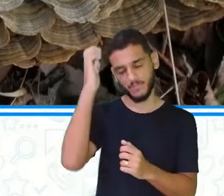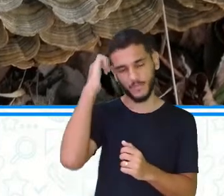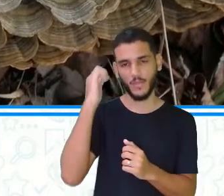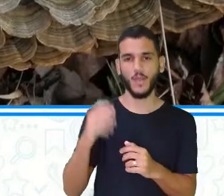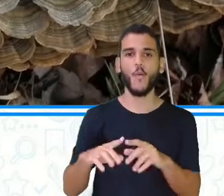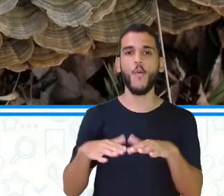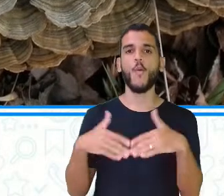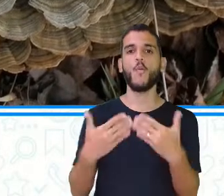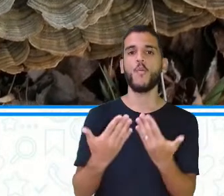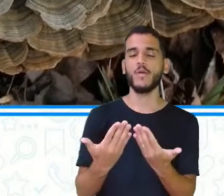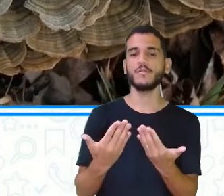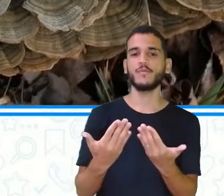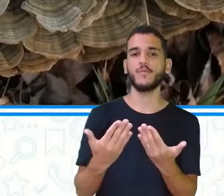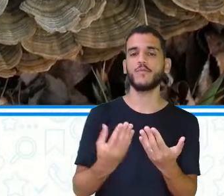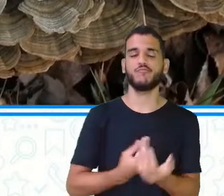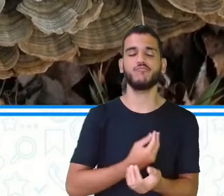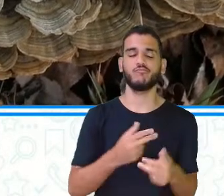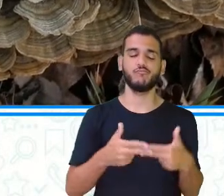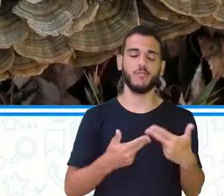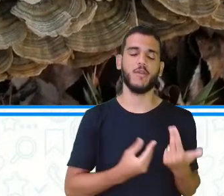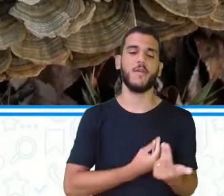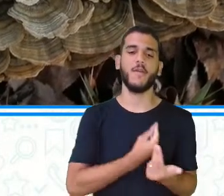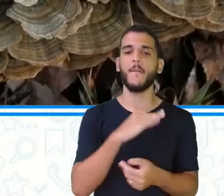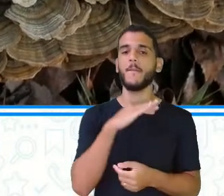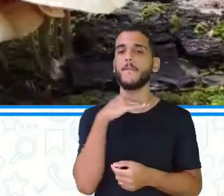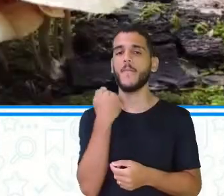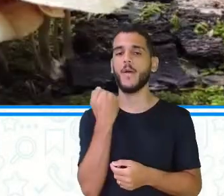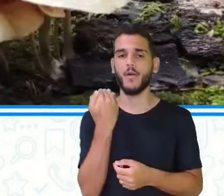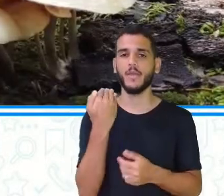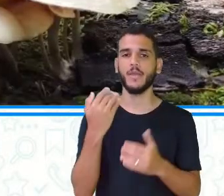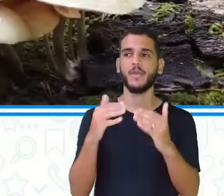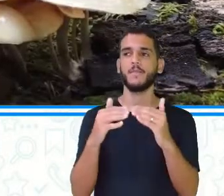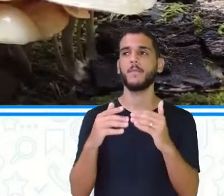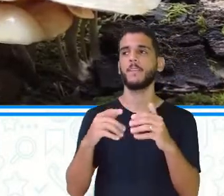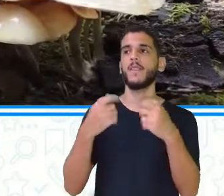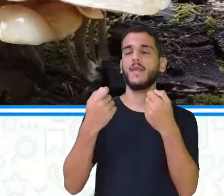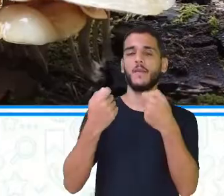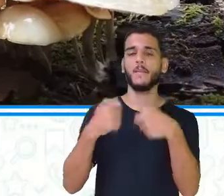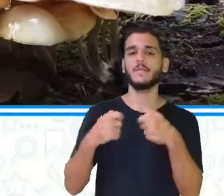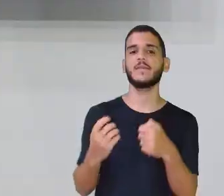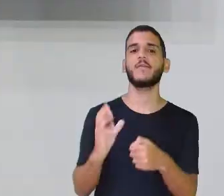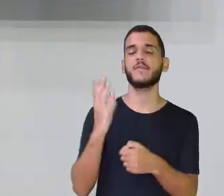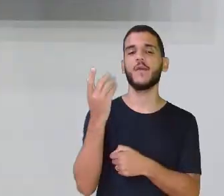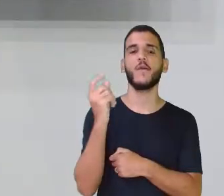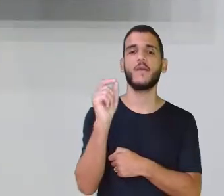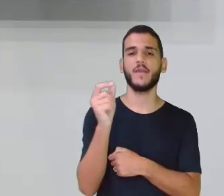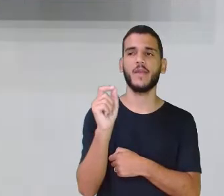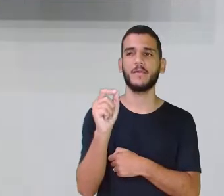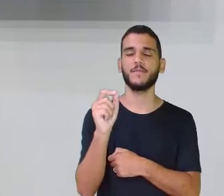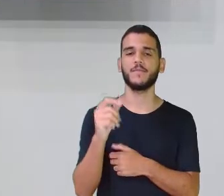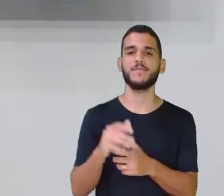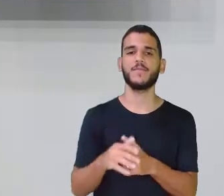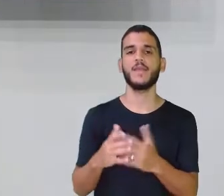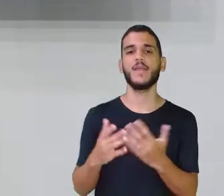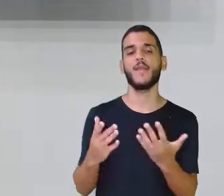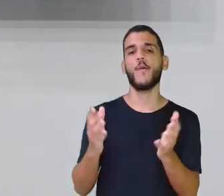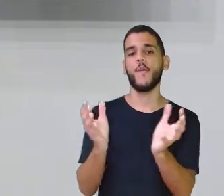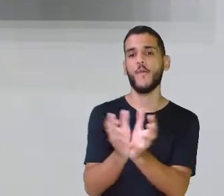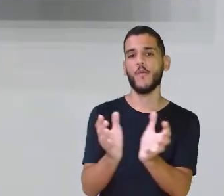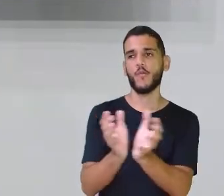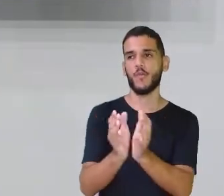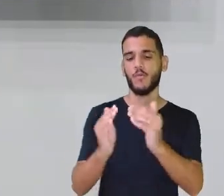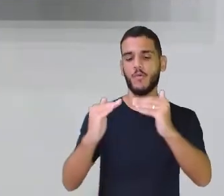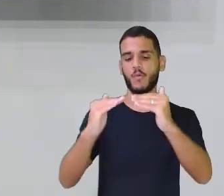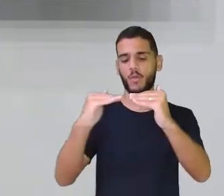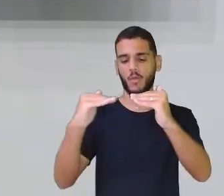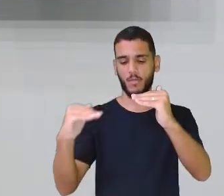em decomposição. Um bichinho foi lá e ele acabou morrendo. Aí o que acontece? Os decompositores, eles